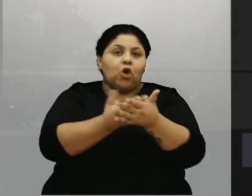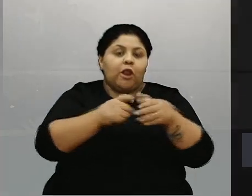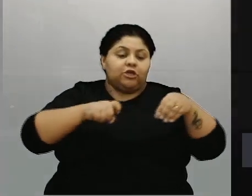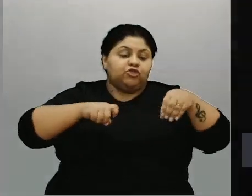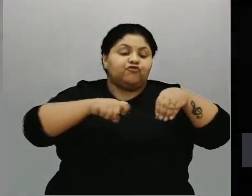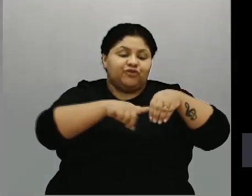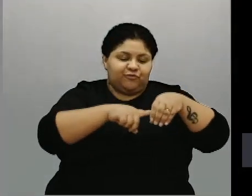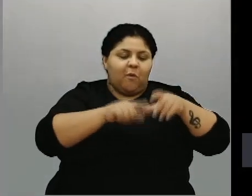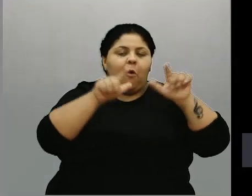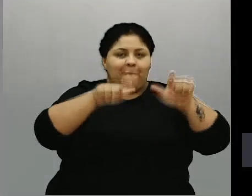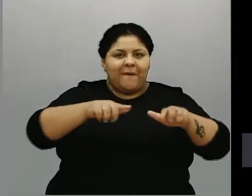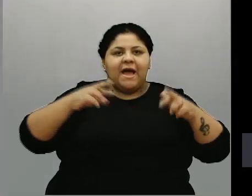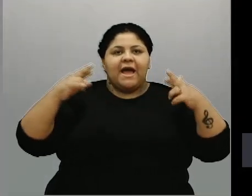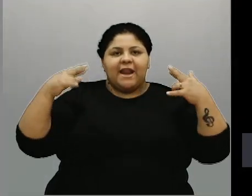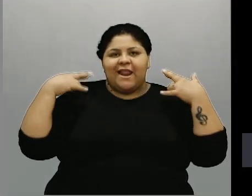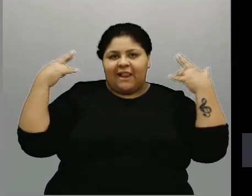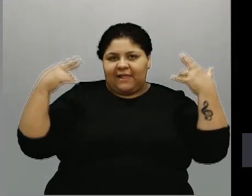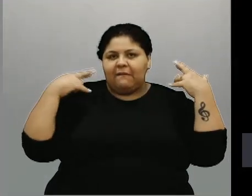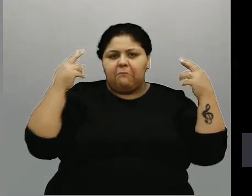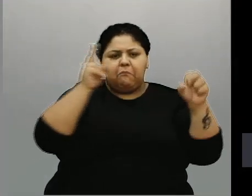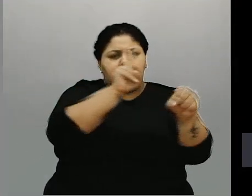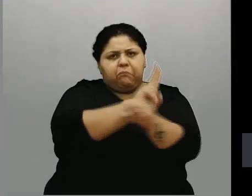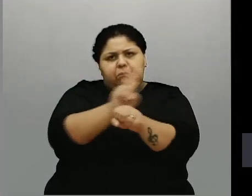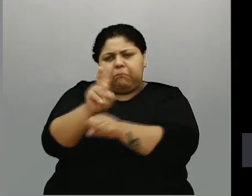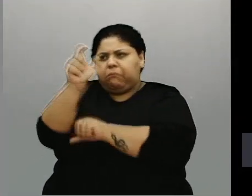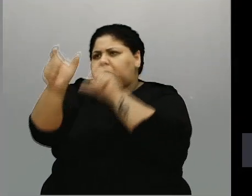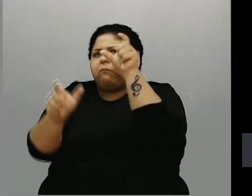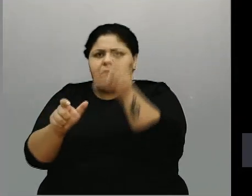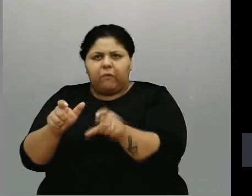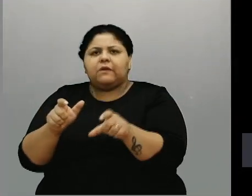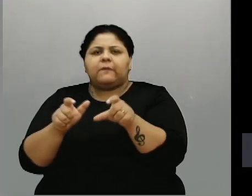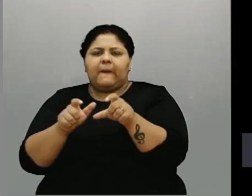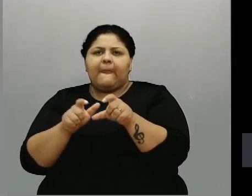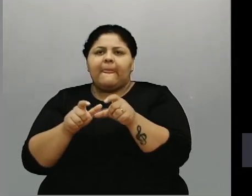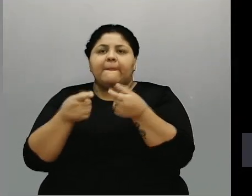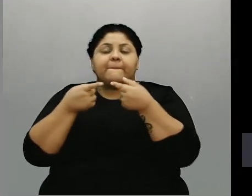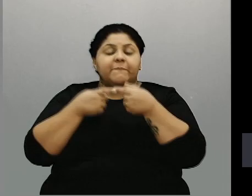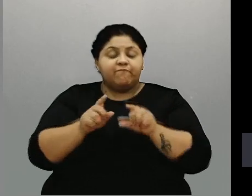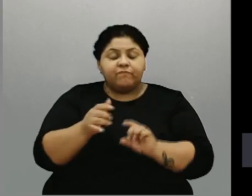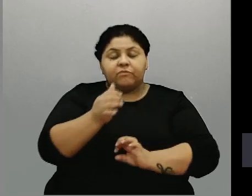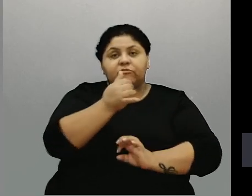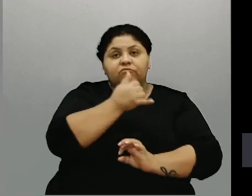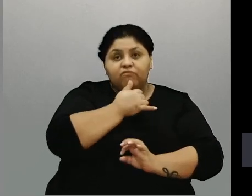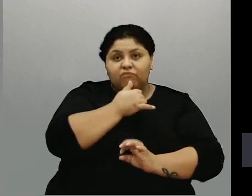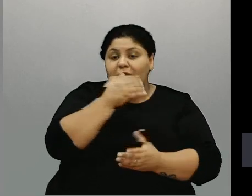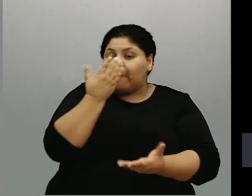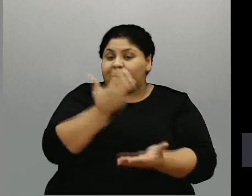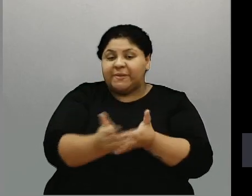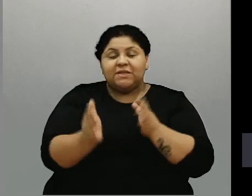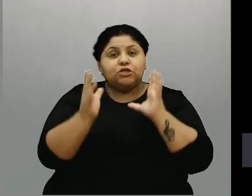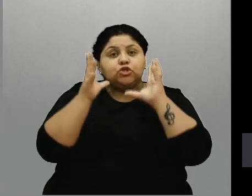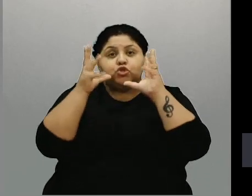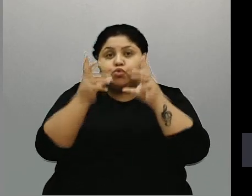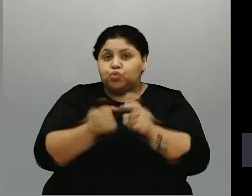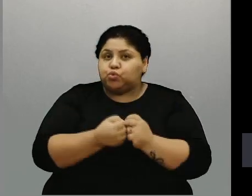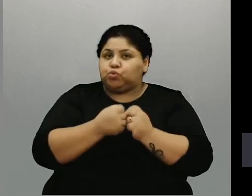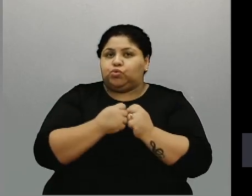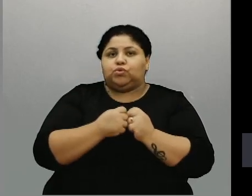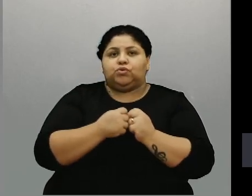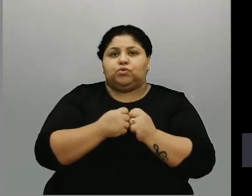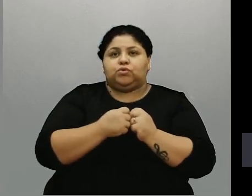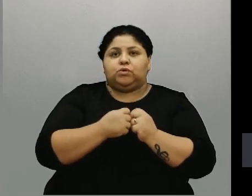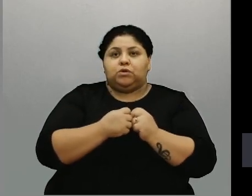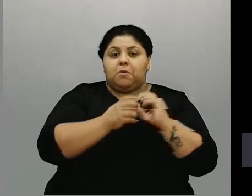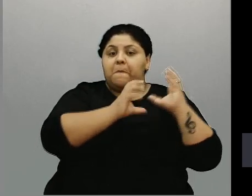uma área super bem cuidada pelas pessoas que estão lá, mas que infelizmente perderam tudo. Foi